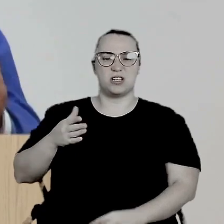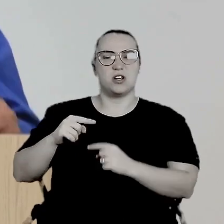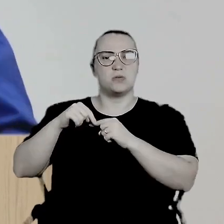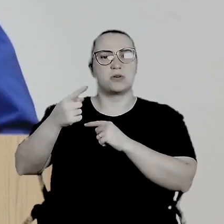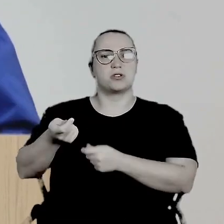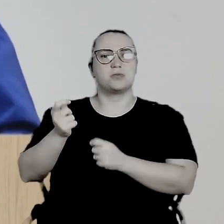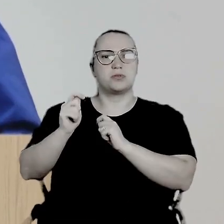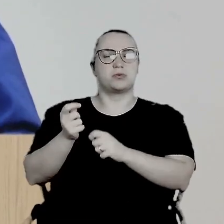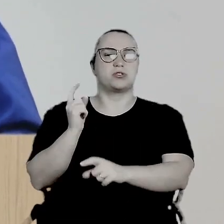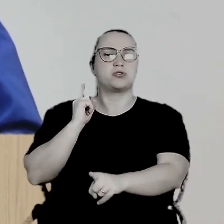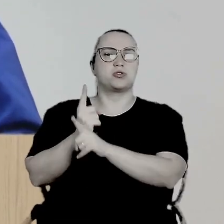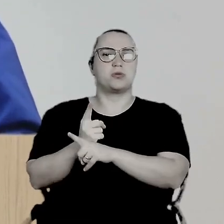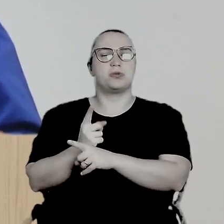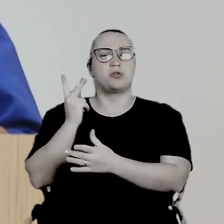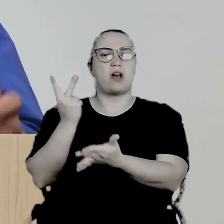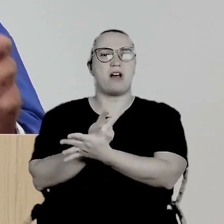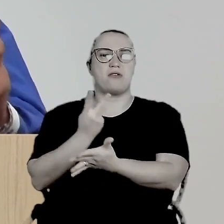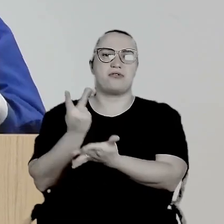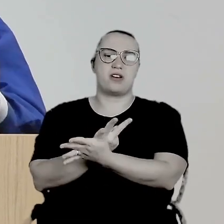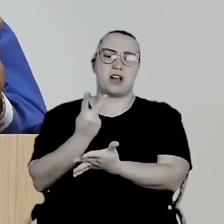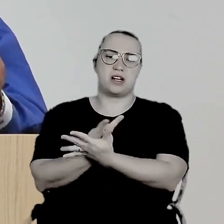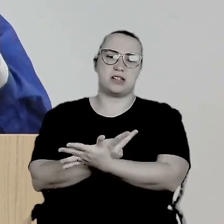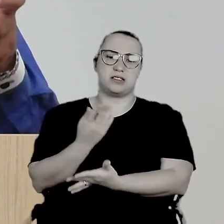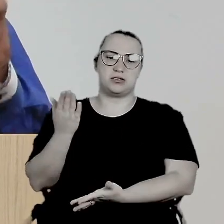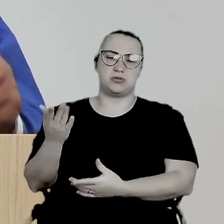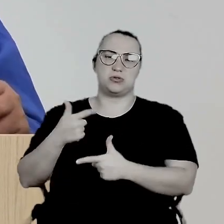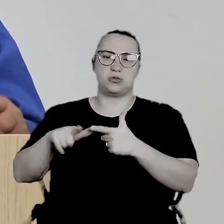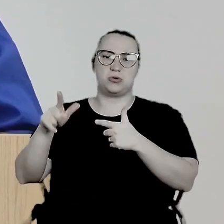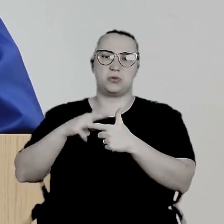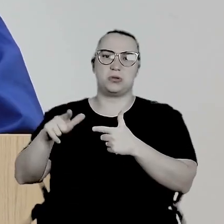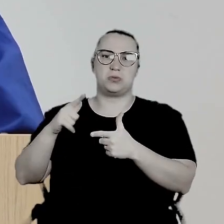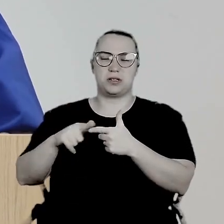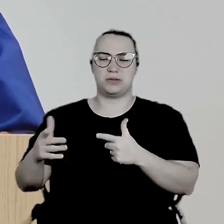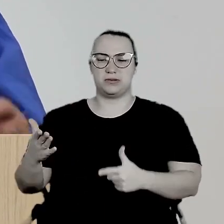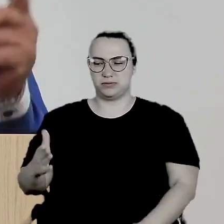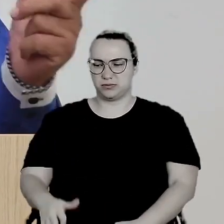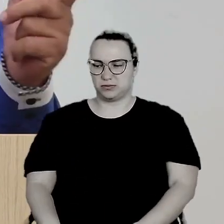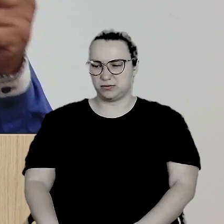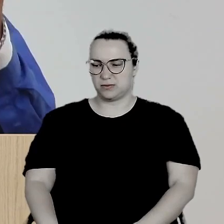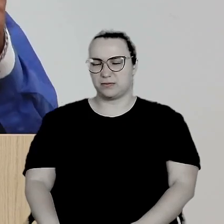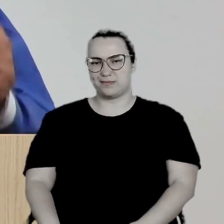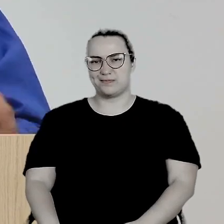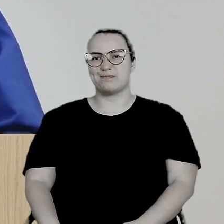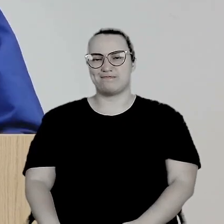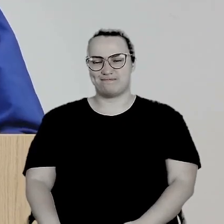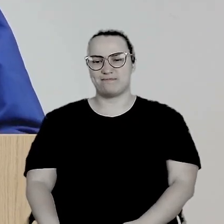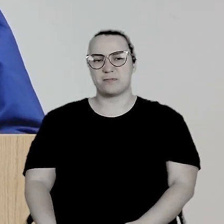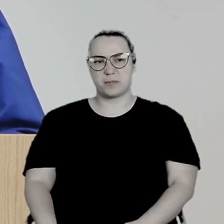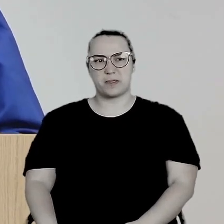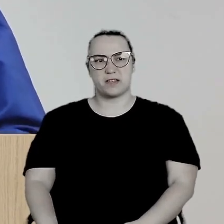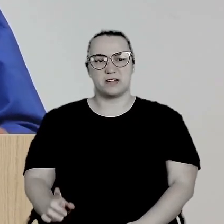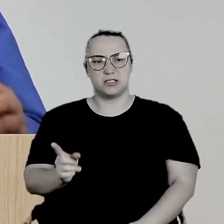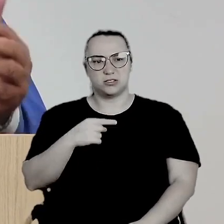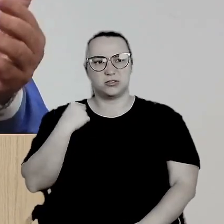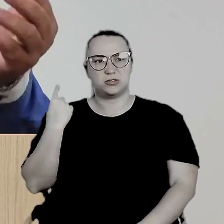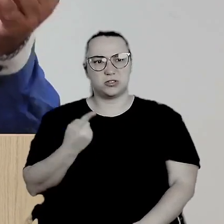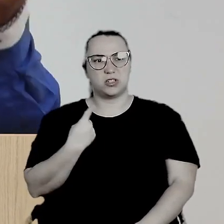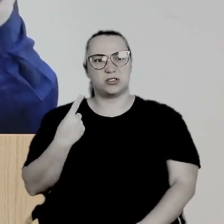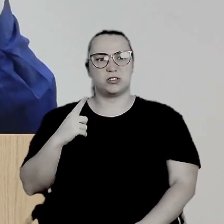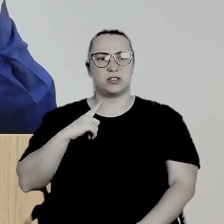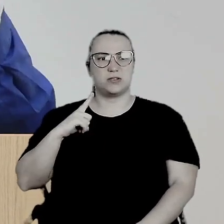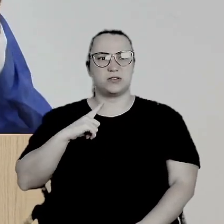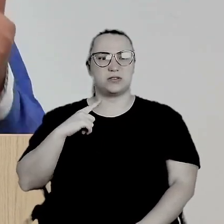a falha do problema, a falha que estava acontecendo lá. Quando nós estivemos lá, e o nobre vereador Sandro, eles